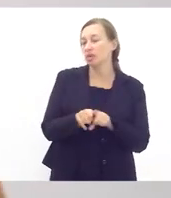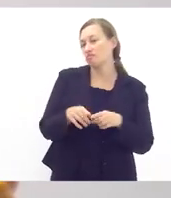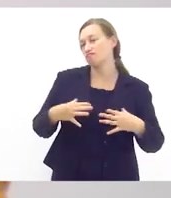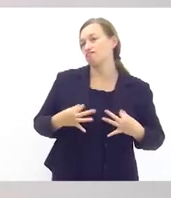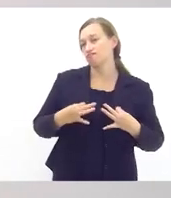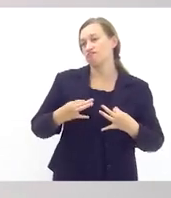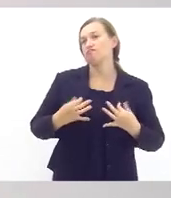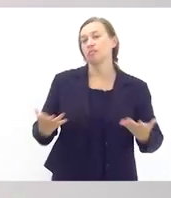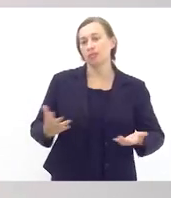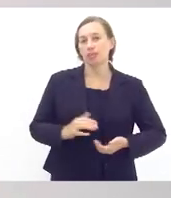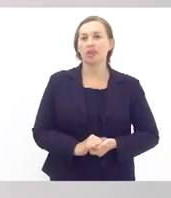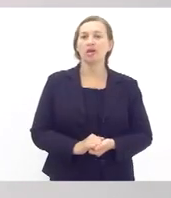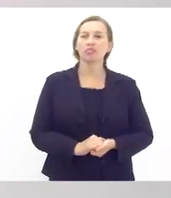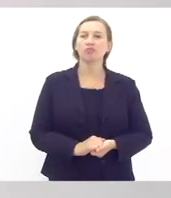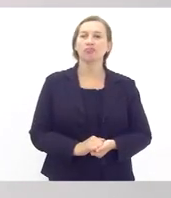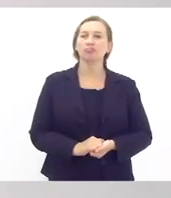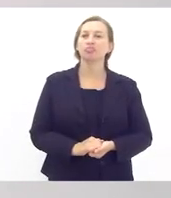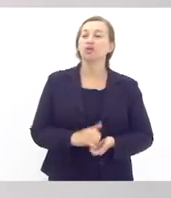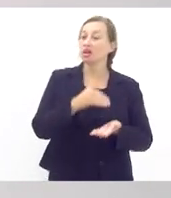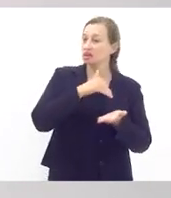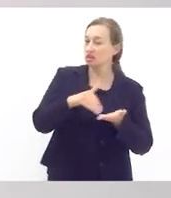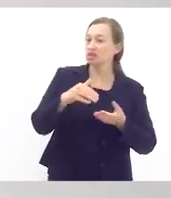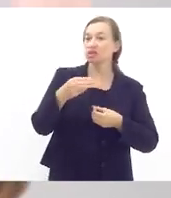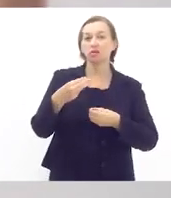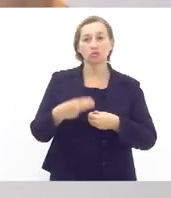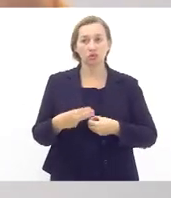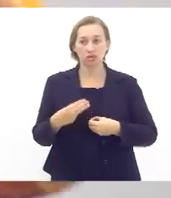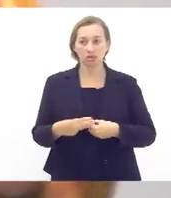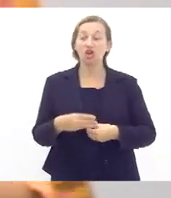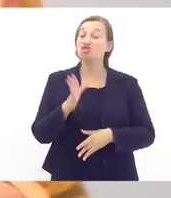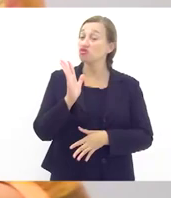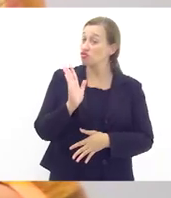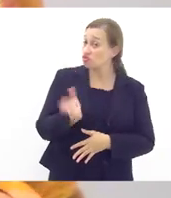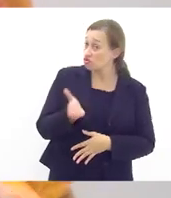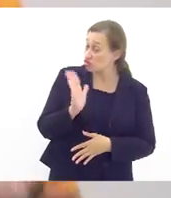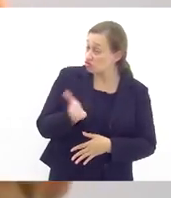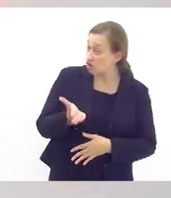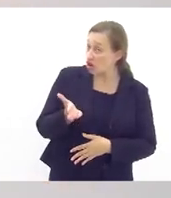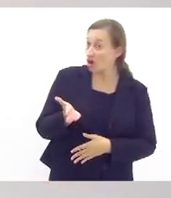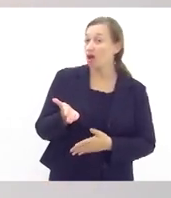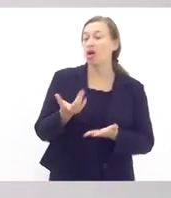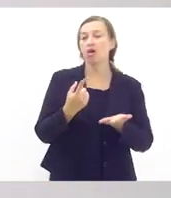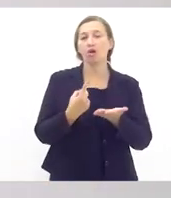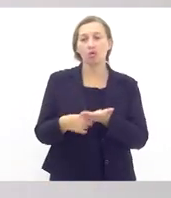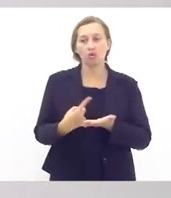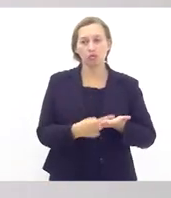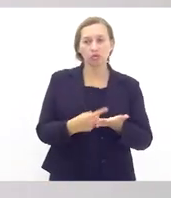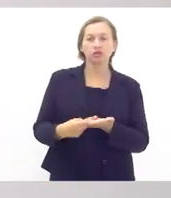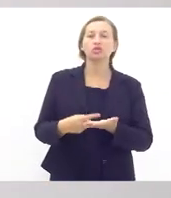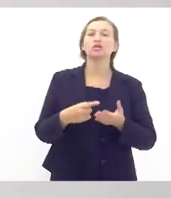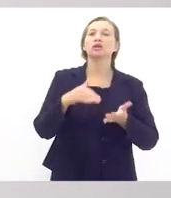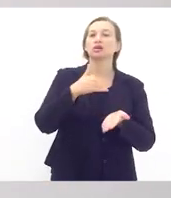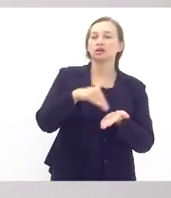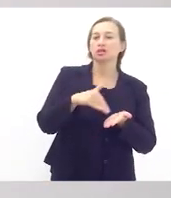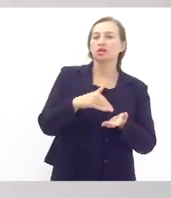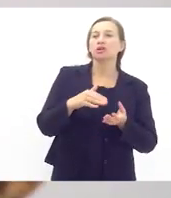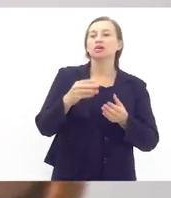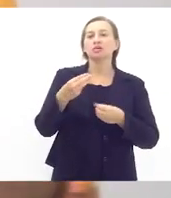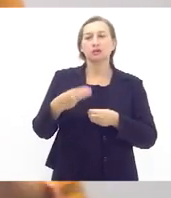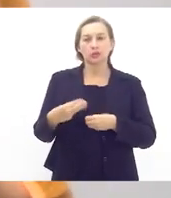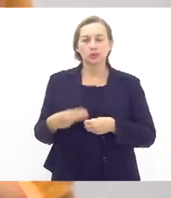ao lado dois secretários municipais e já pactuamos com os secretários municipais